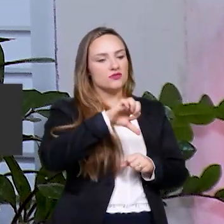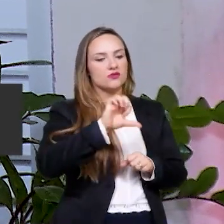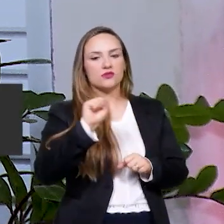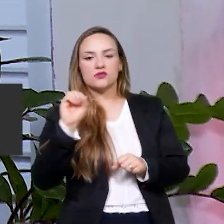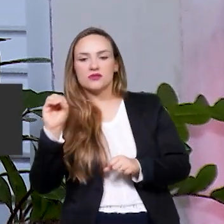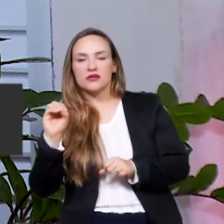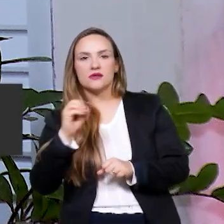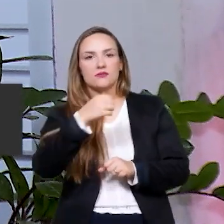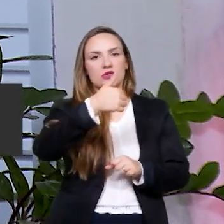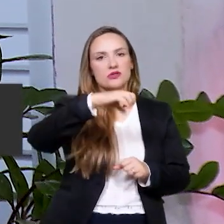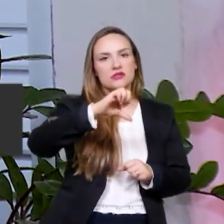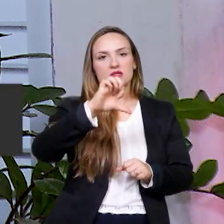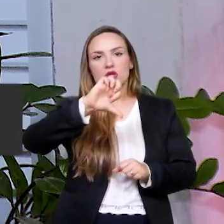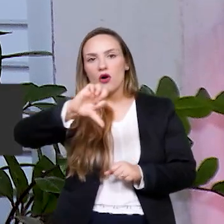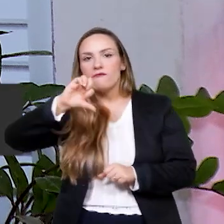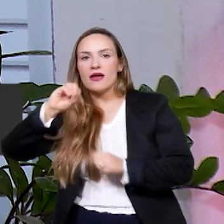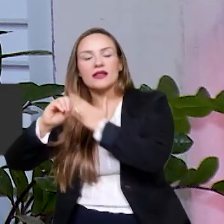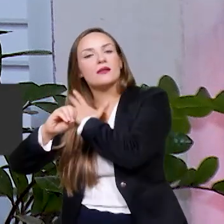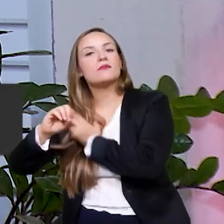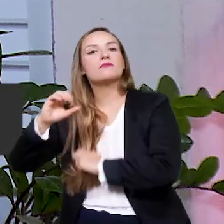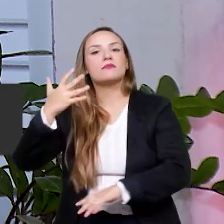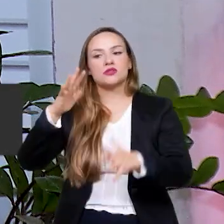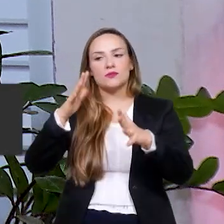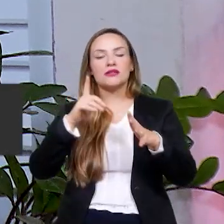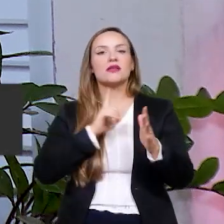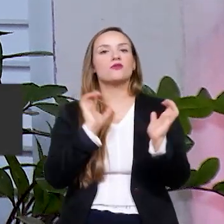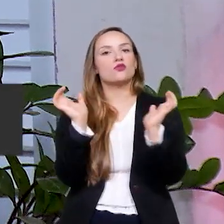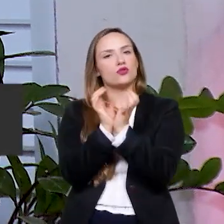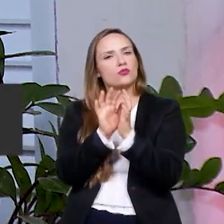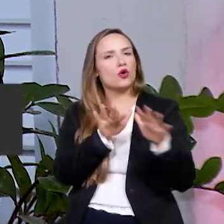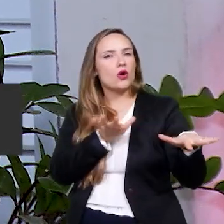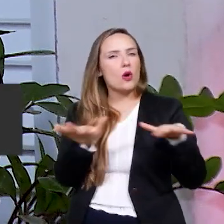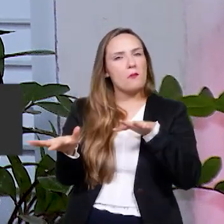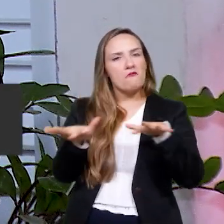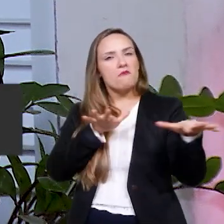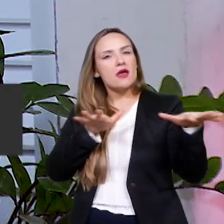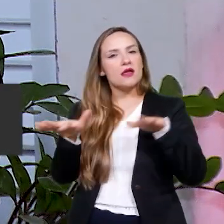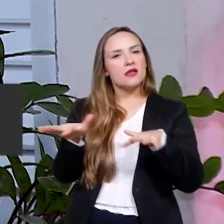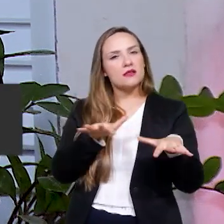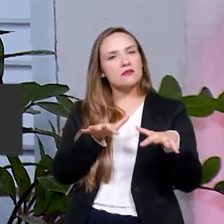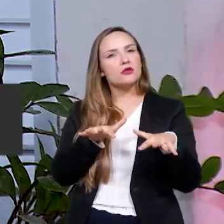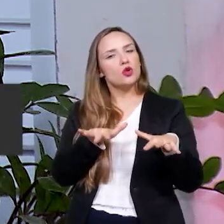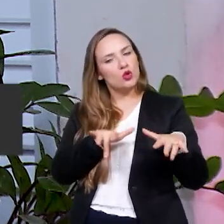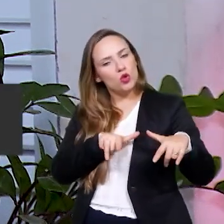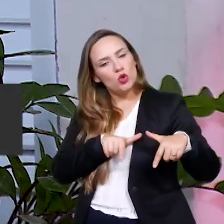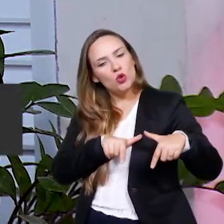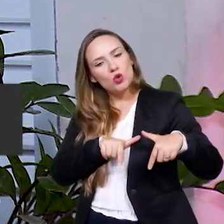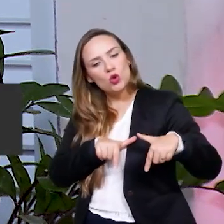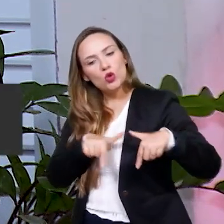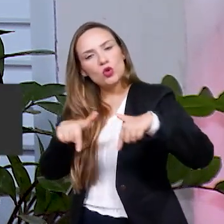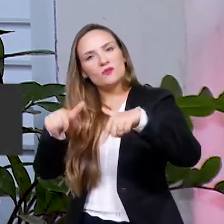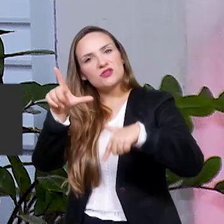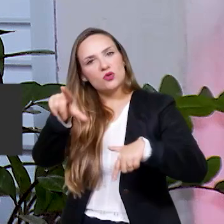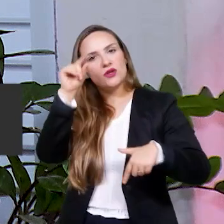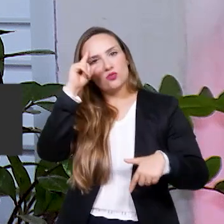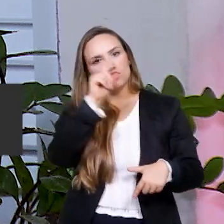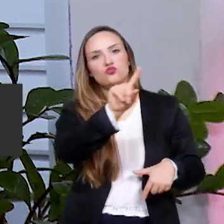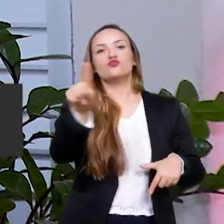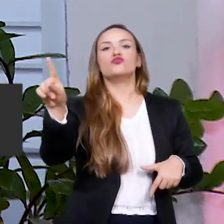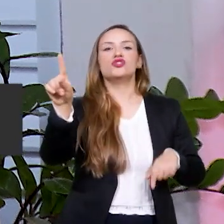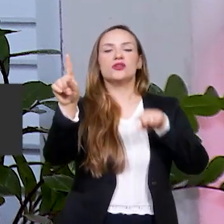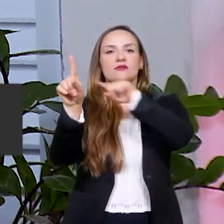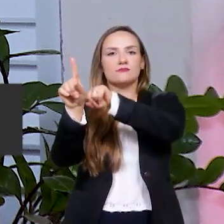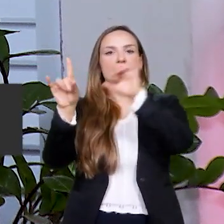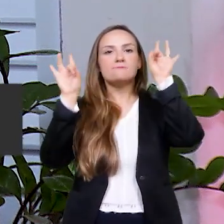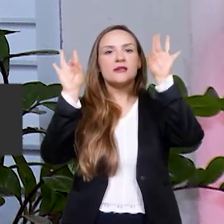década de 90, o movimento negro brasileiro, se organizando, lutou muito para instituir essa data, porque sabia que essa